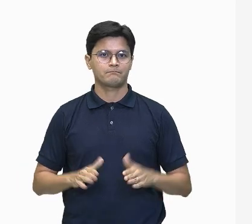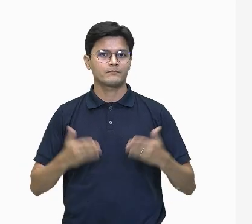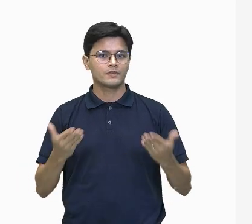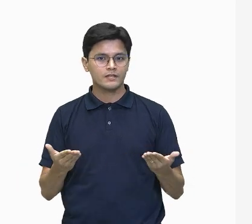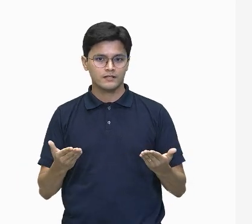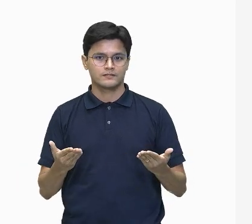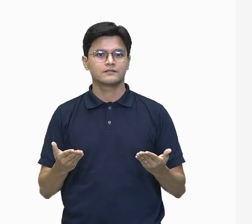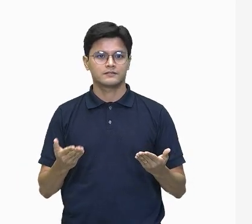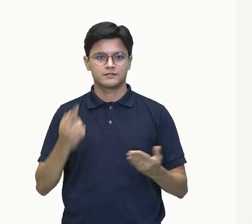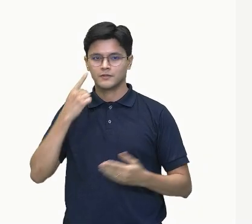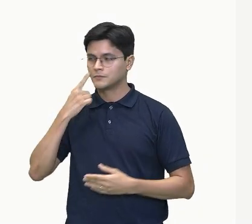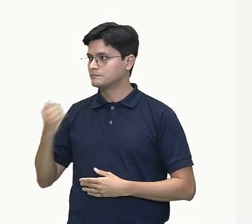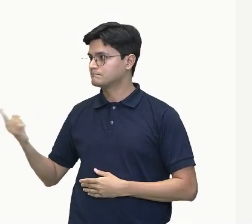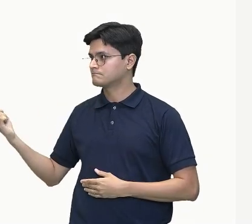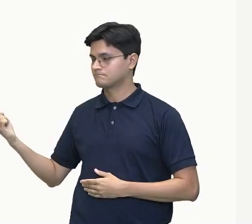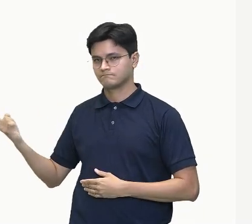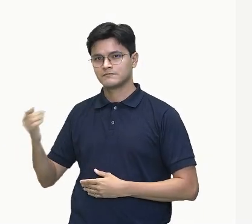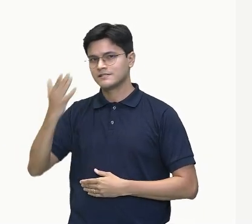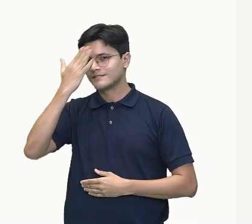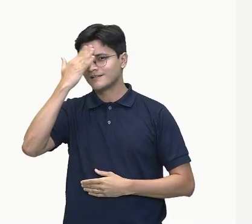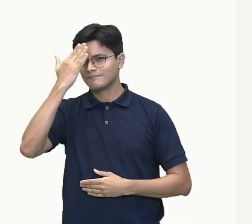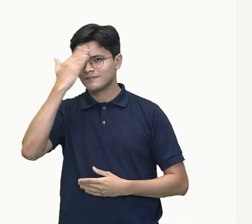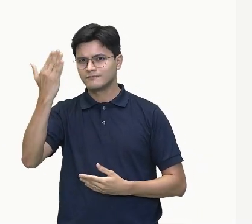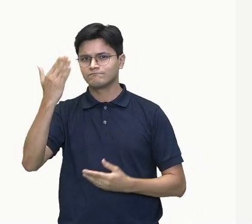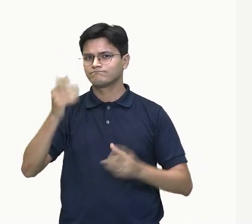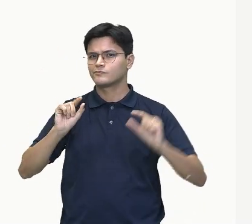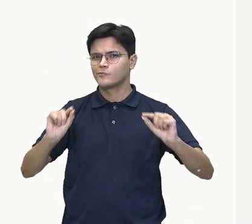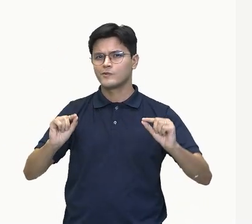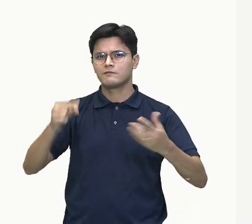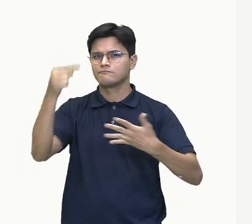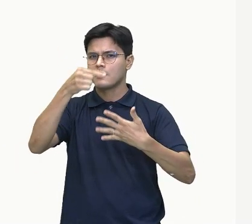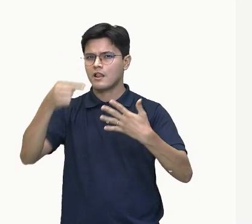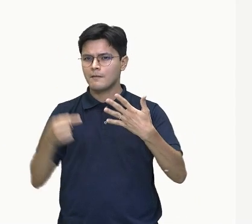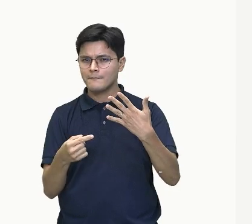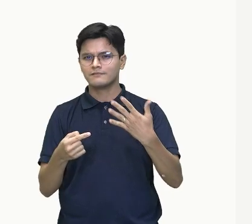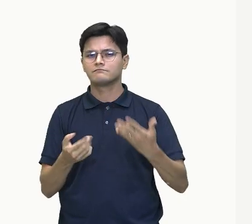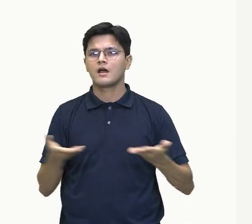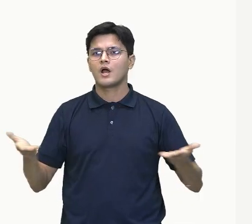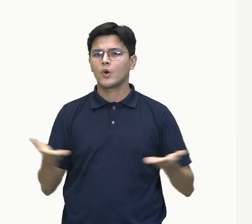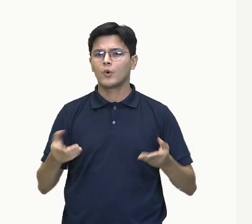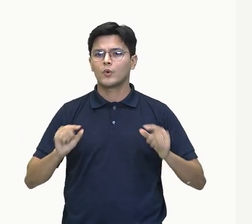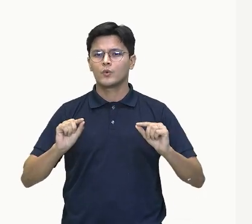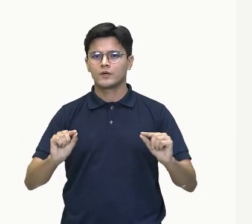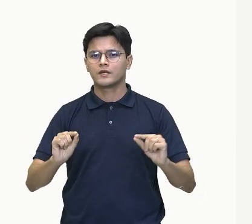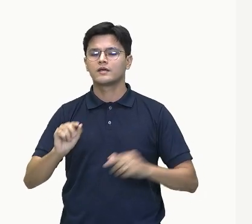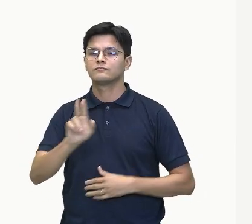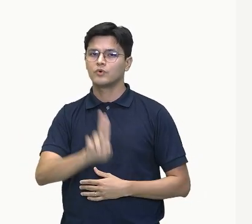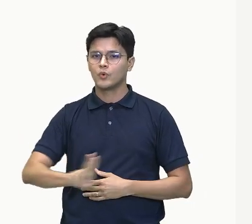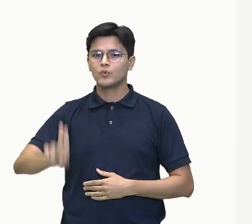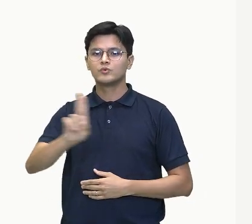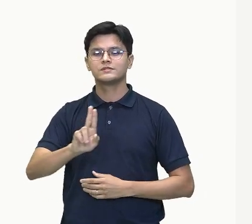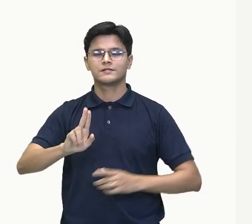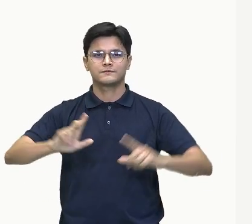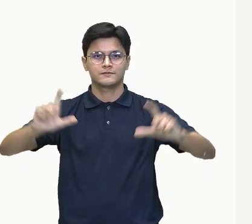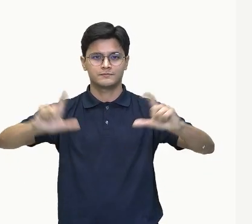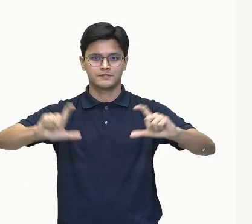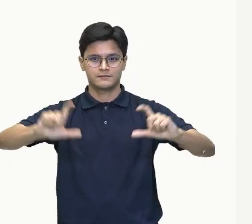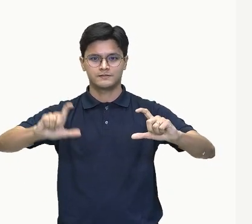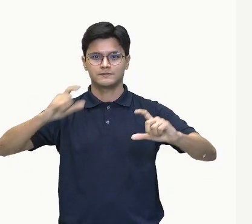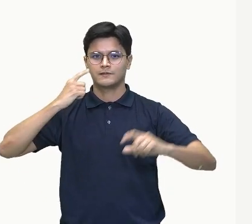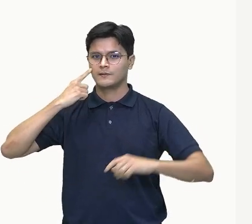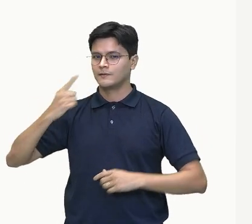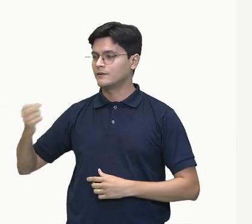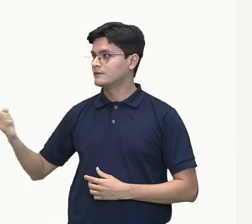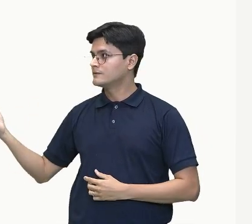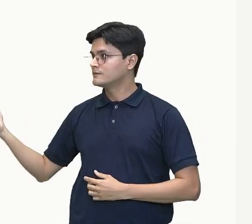trabalha esses elementos, tá? A gente vai agora, através, tá, de uma expressão,